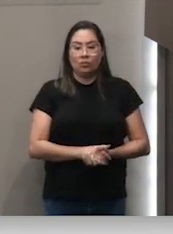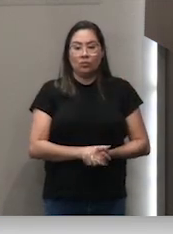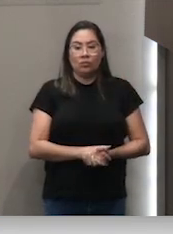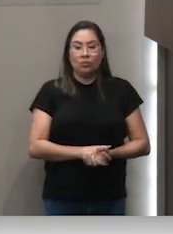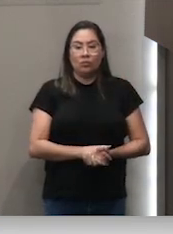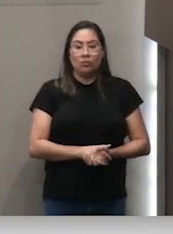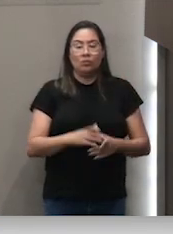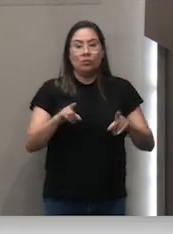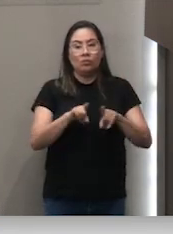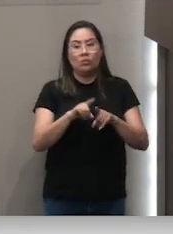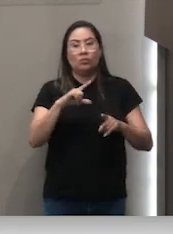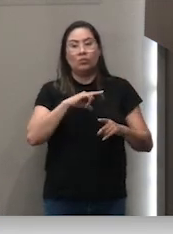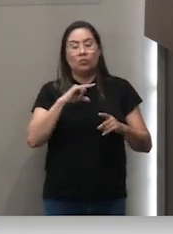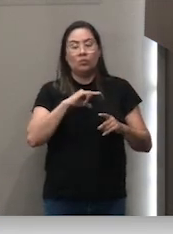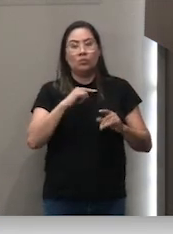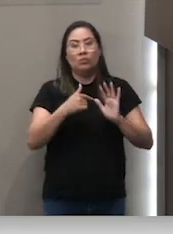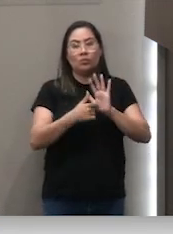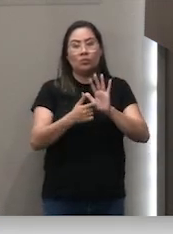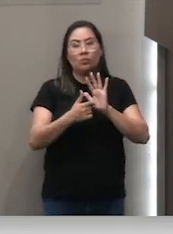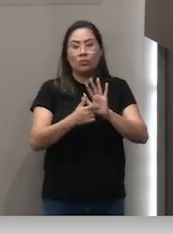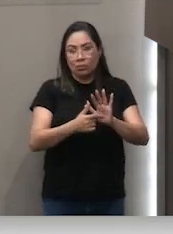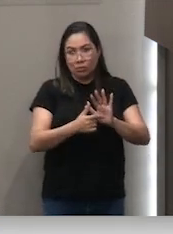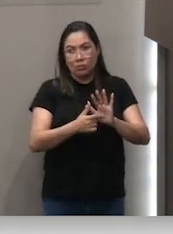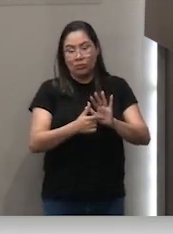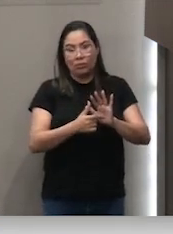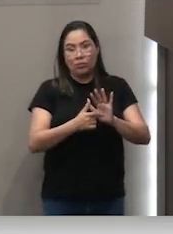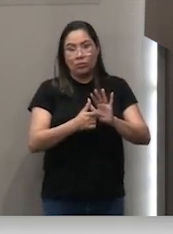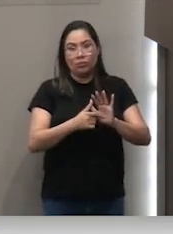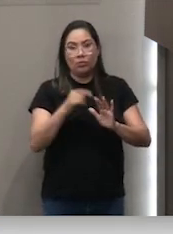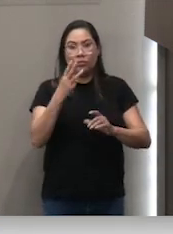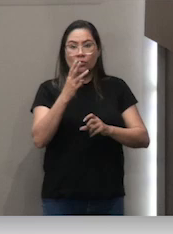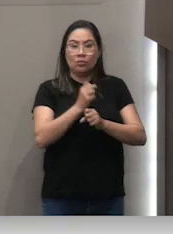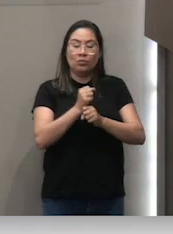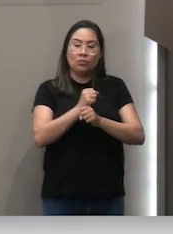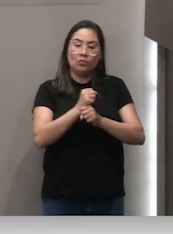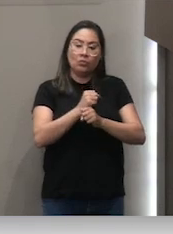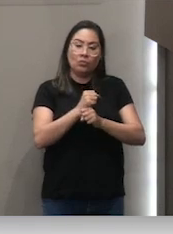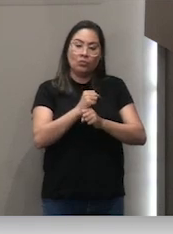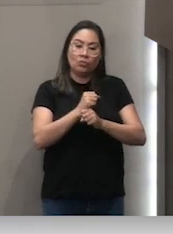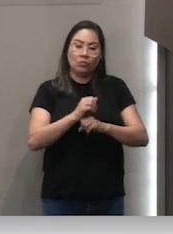Temos também indicações ao Poder Executivo Municipal ao longo desses 3 anos e meio.